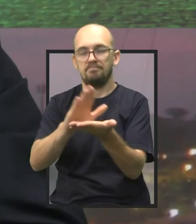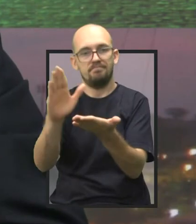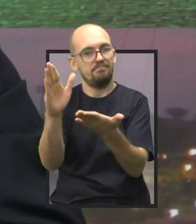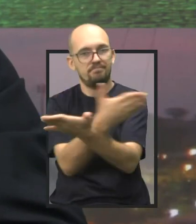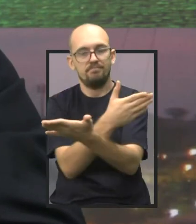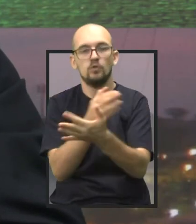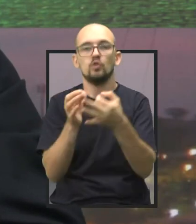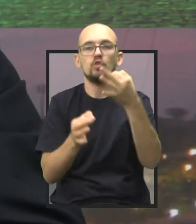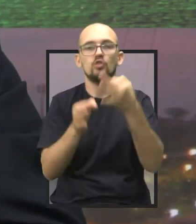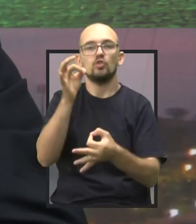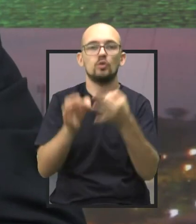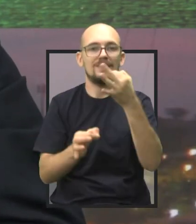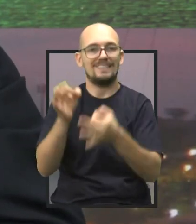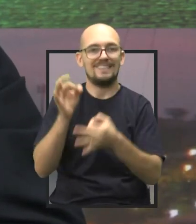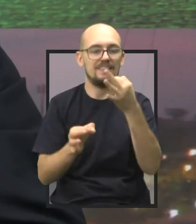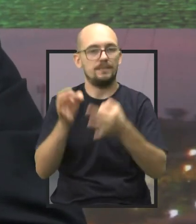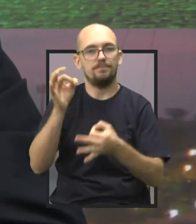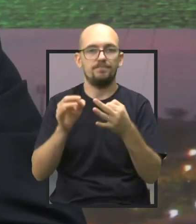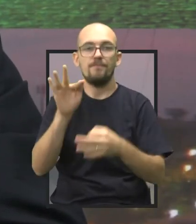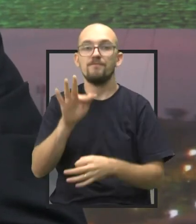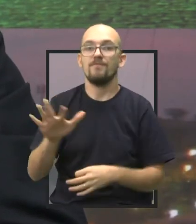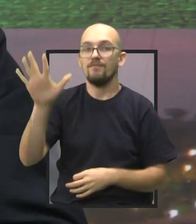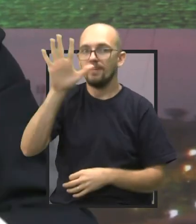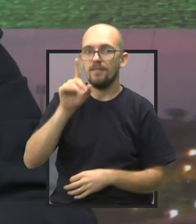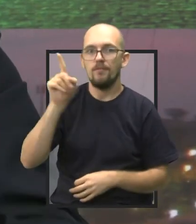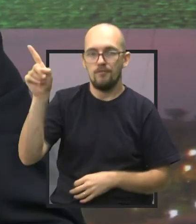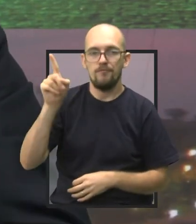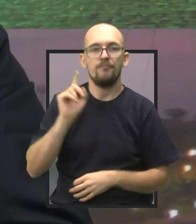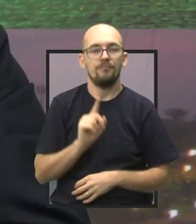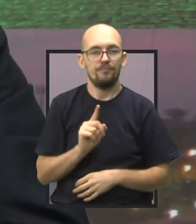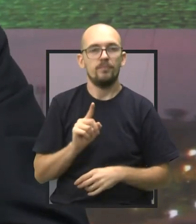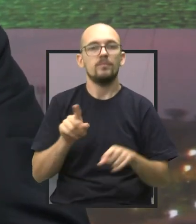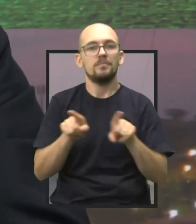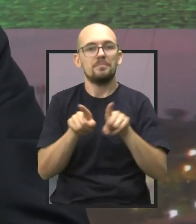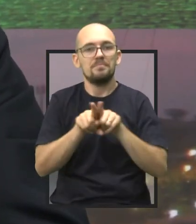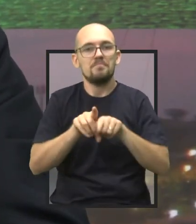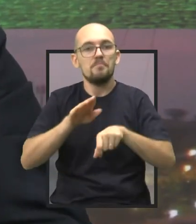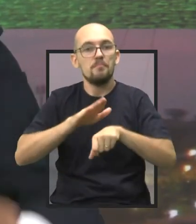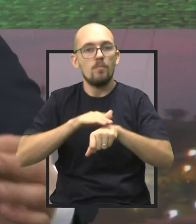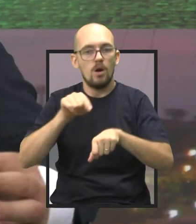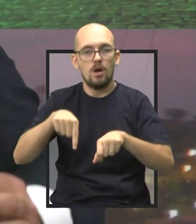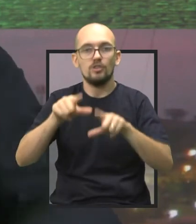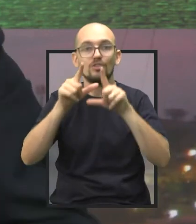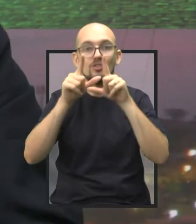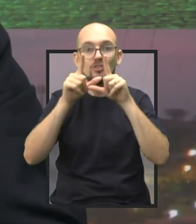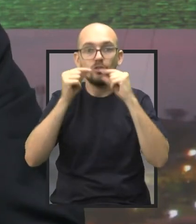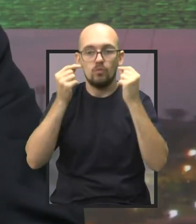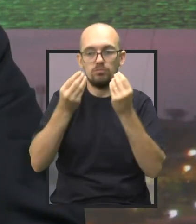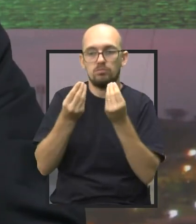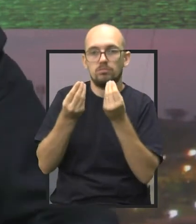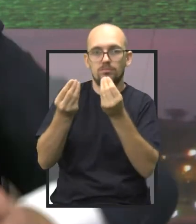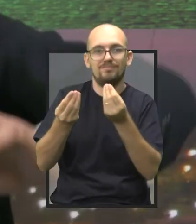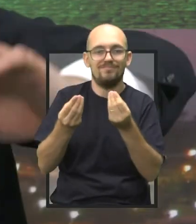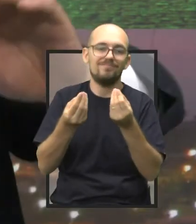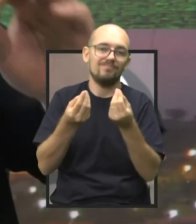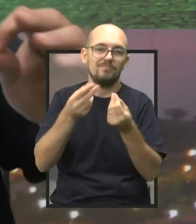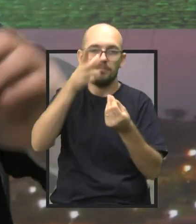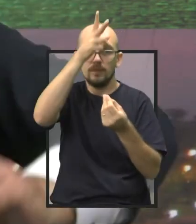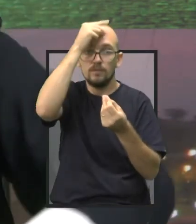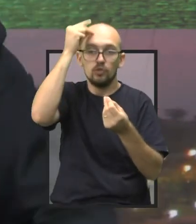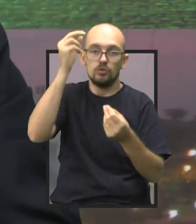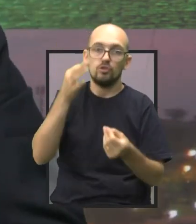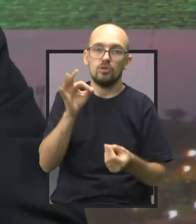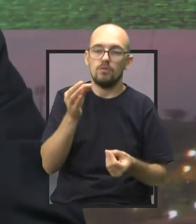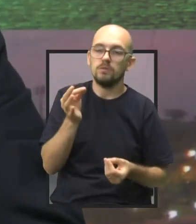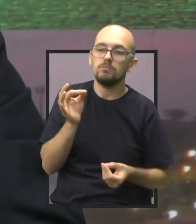da Justiça Federal. Né? A partir do momento, como eu lhe falei, que o município entrega a chave para as